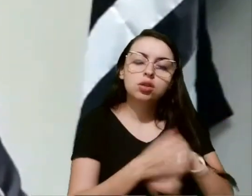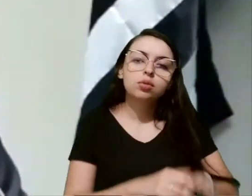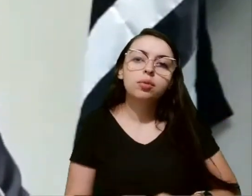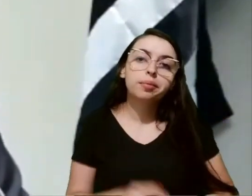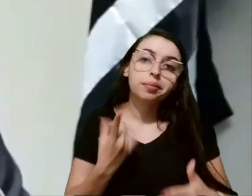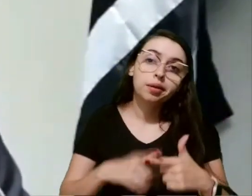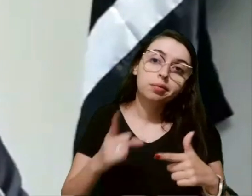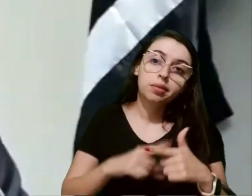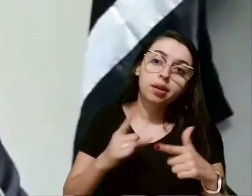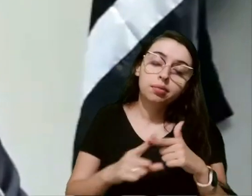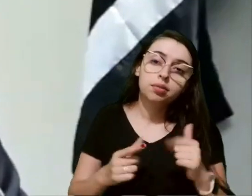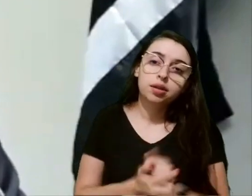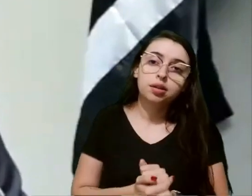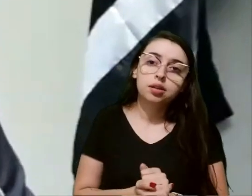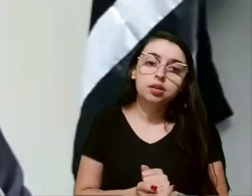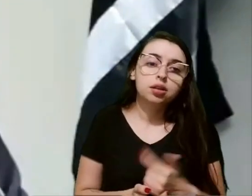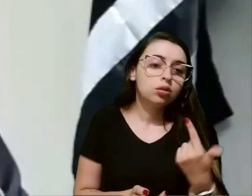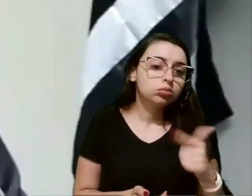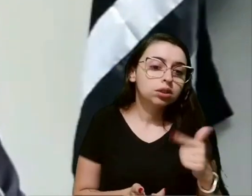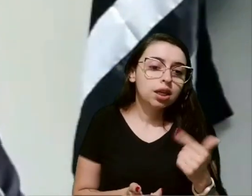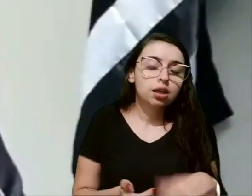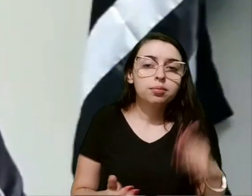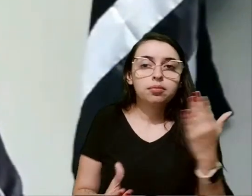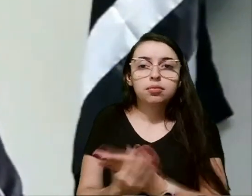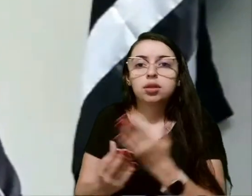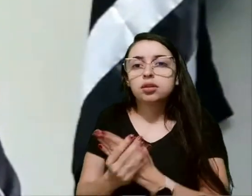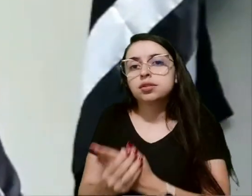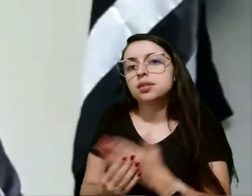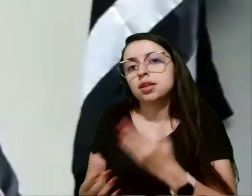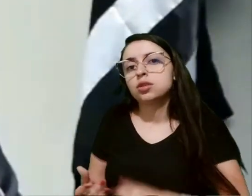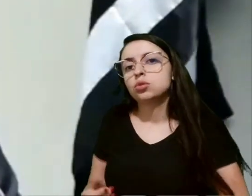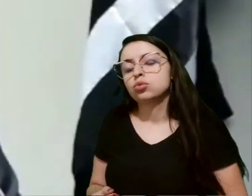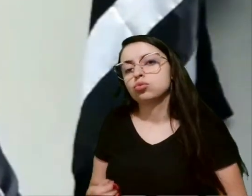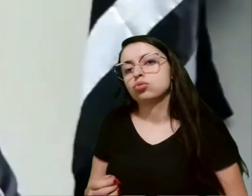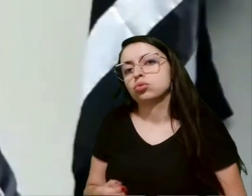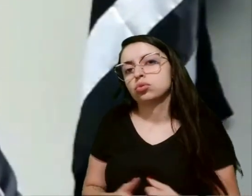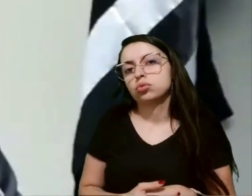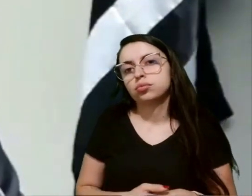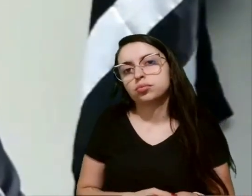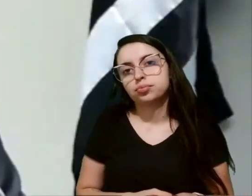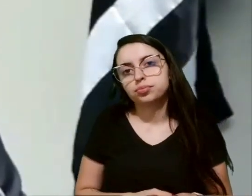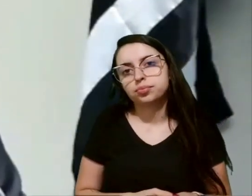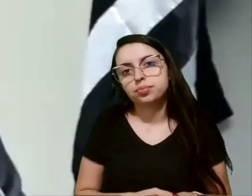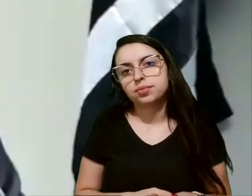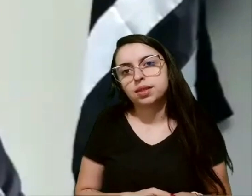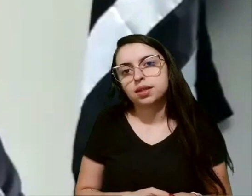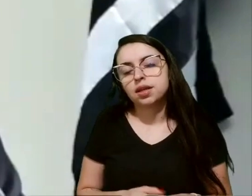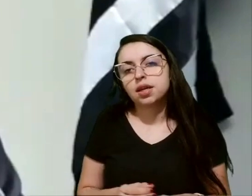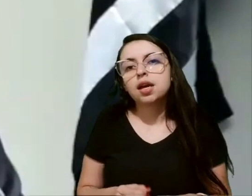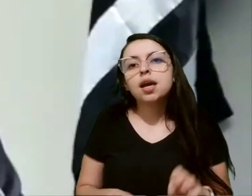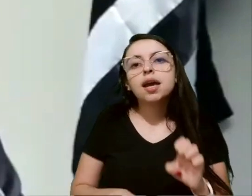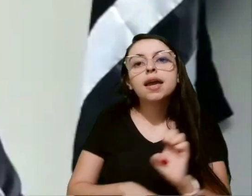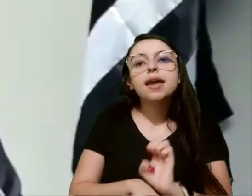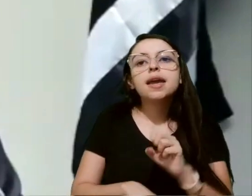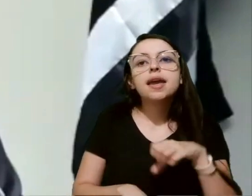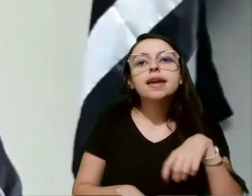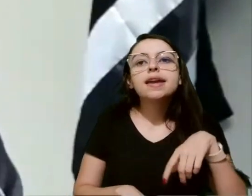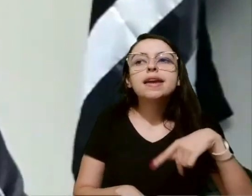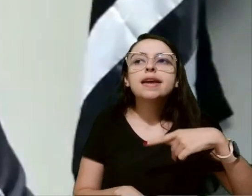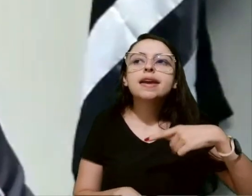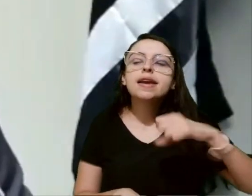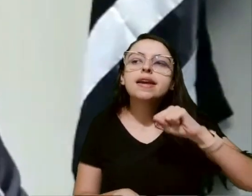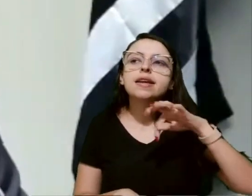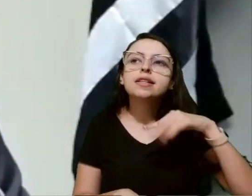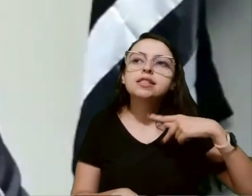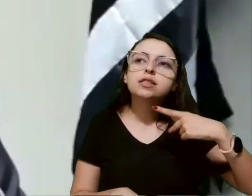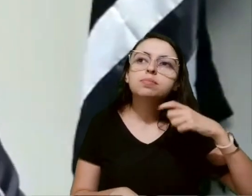dentro do tribunal havia uma percepção de que não existiriam processos suficientes para poder especializar uma vara.